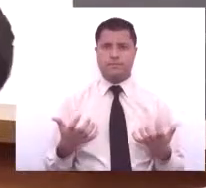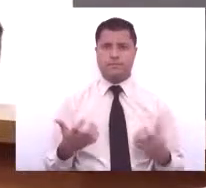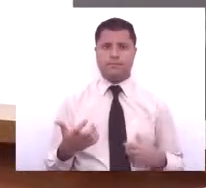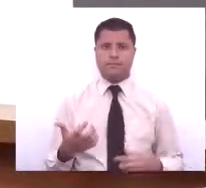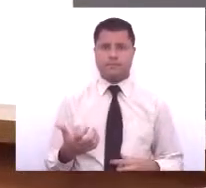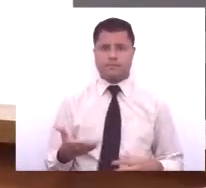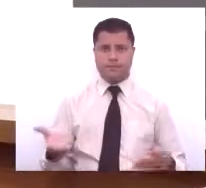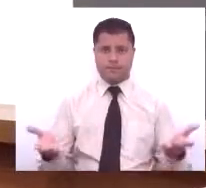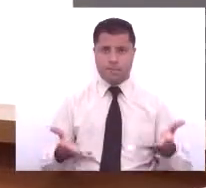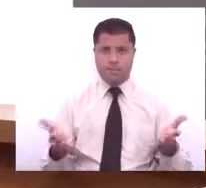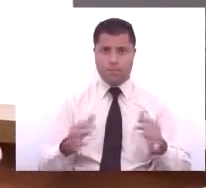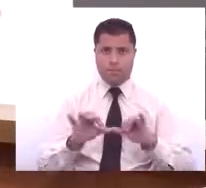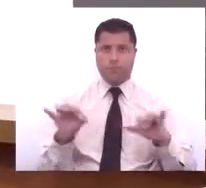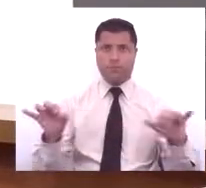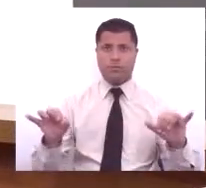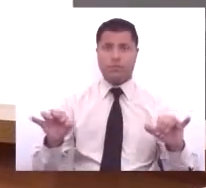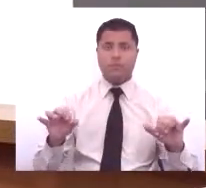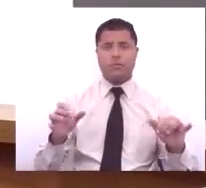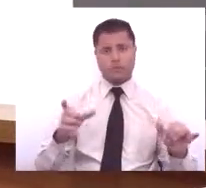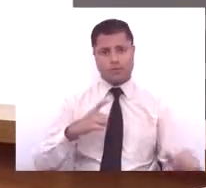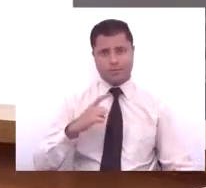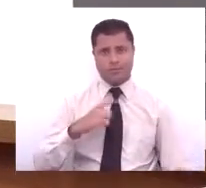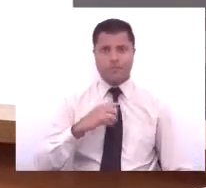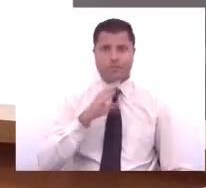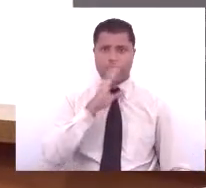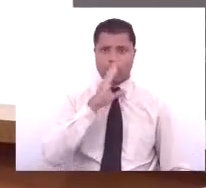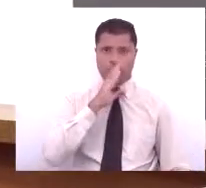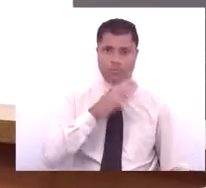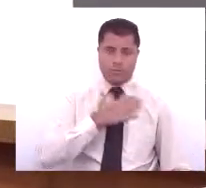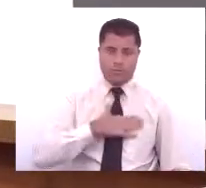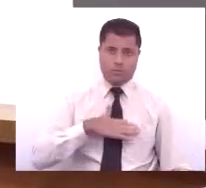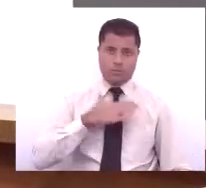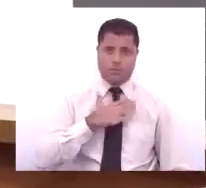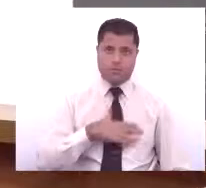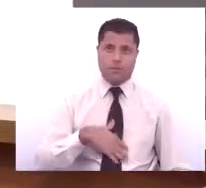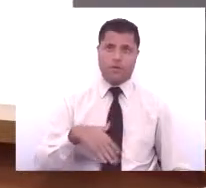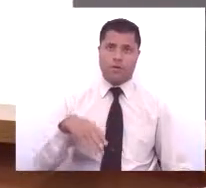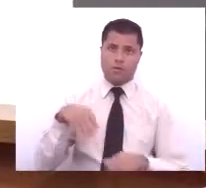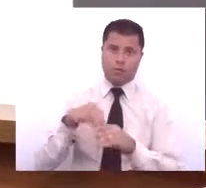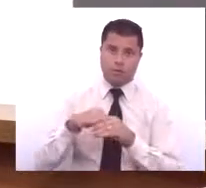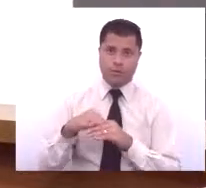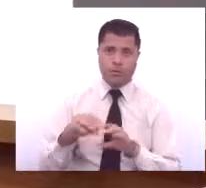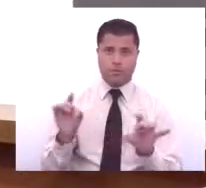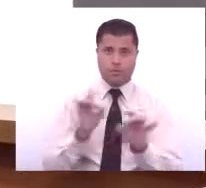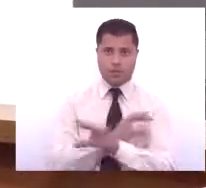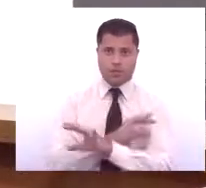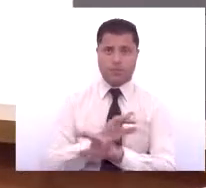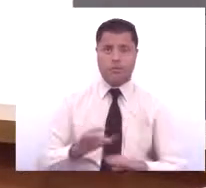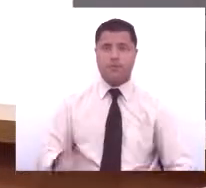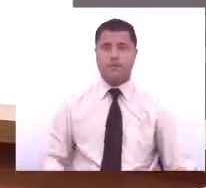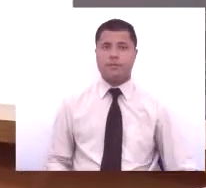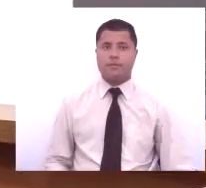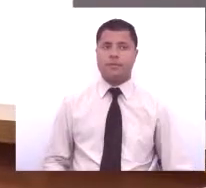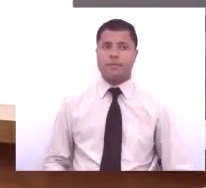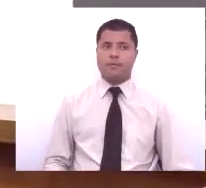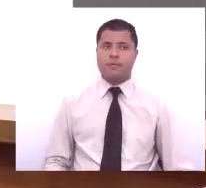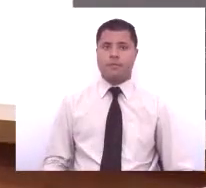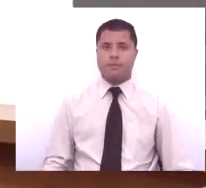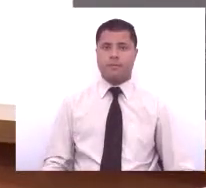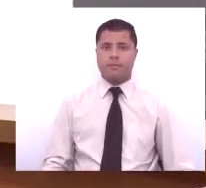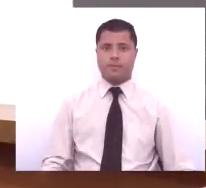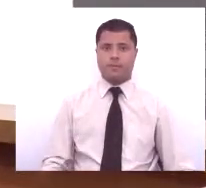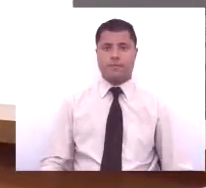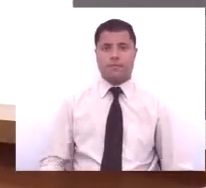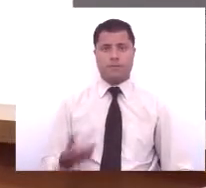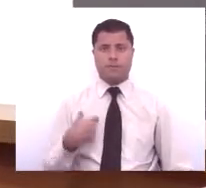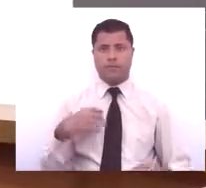hoje estamos todos serenos, eleição se passaram, como não é deste vereador